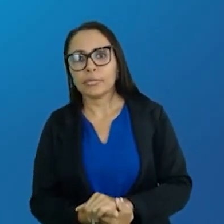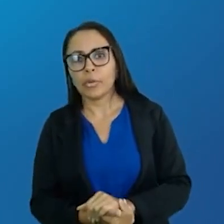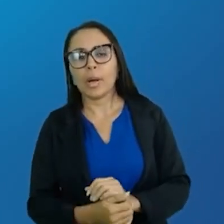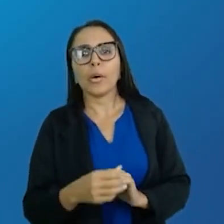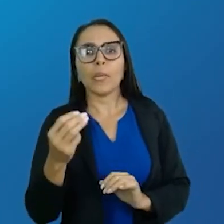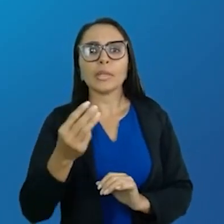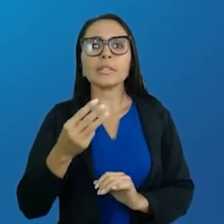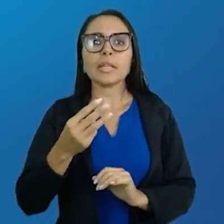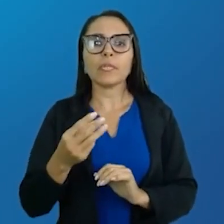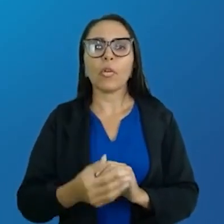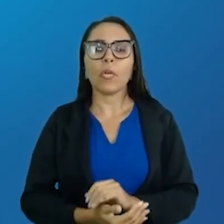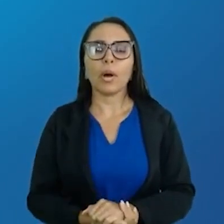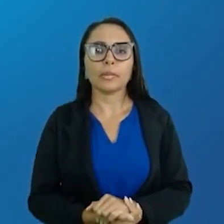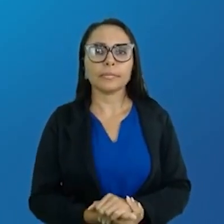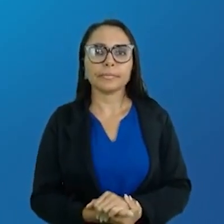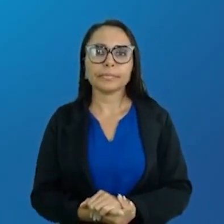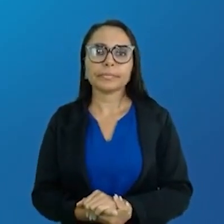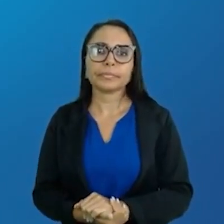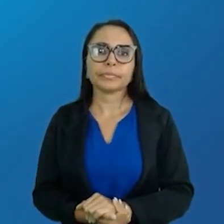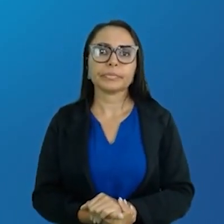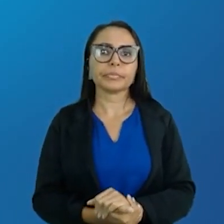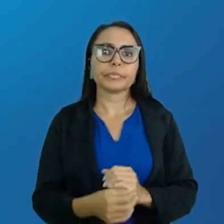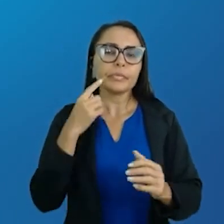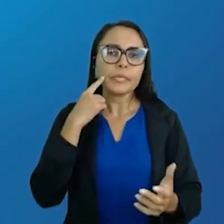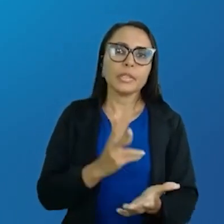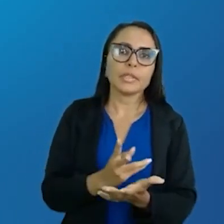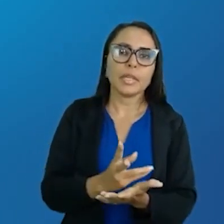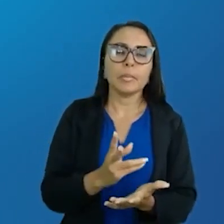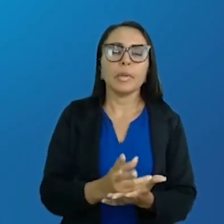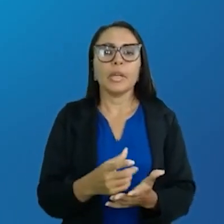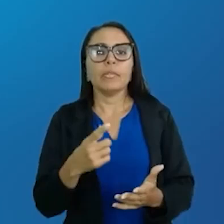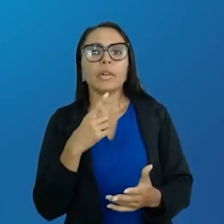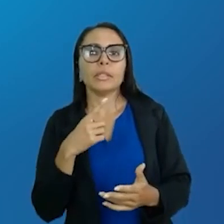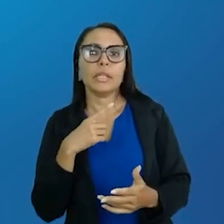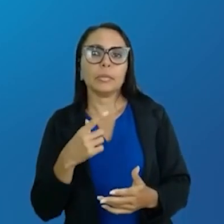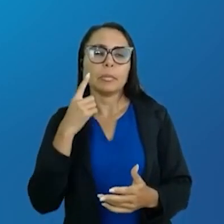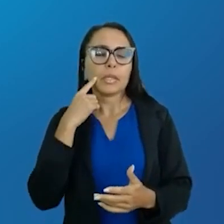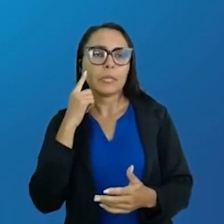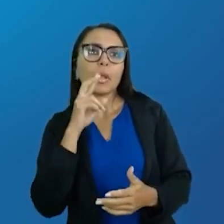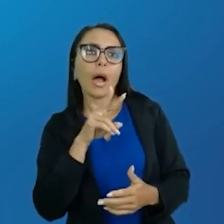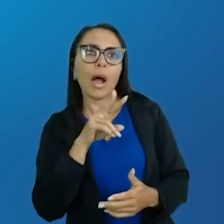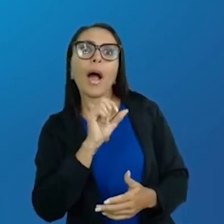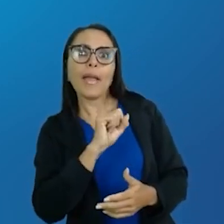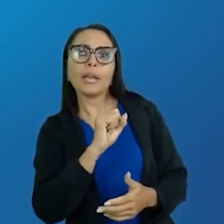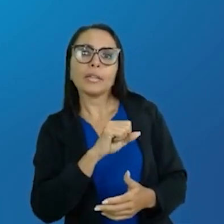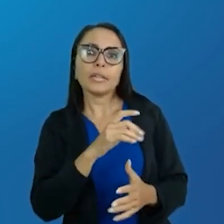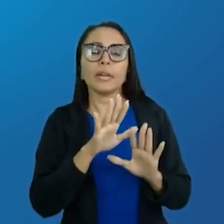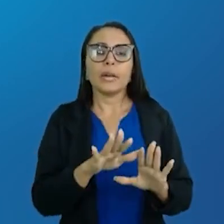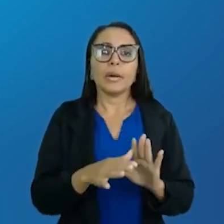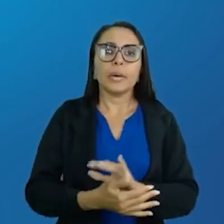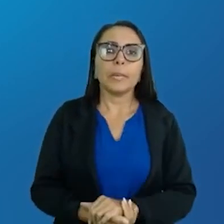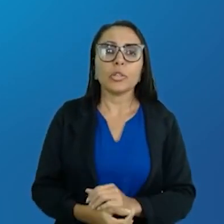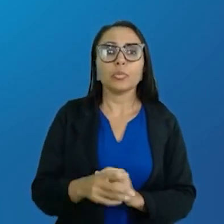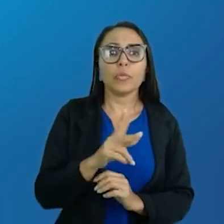forma uma outra forma, que nem sempre vai ter aquela pregnância de você não bater o olho e dizer é isso. Mas depois você olhando direitinho, você